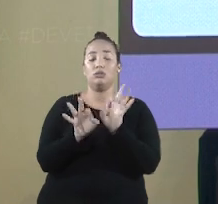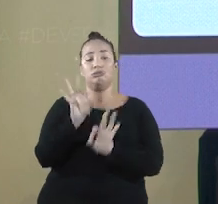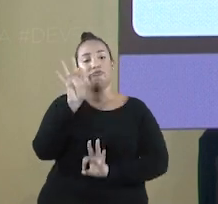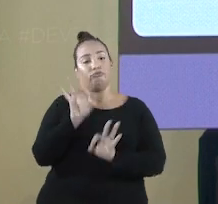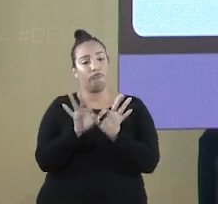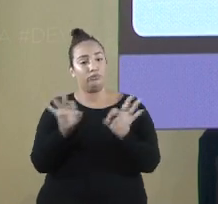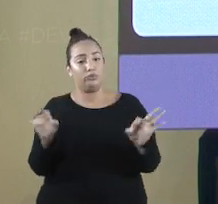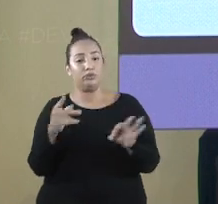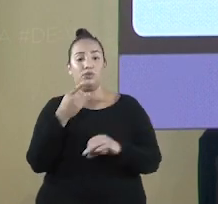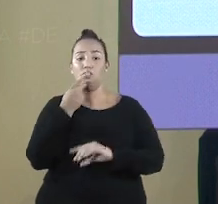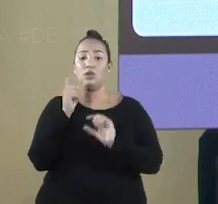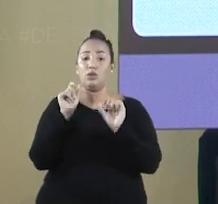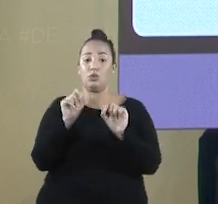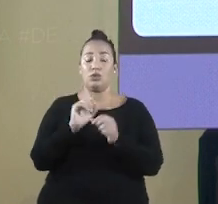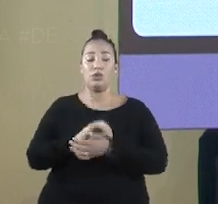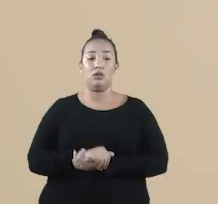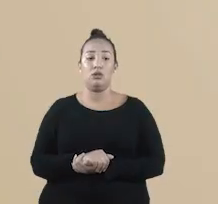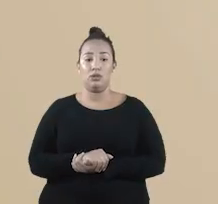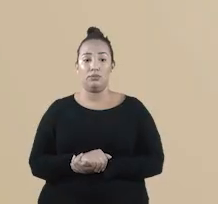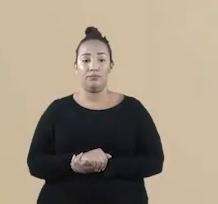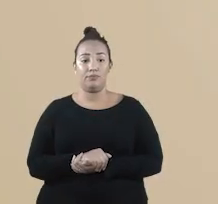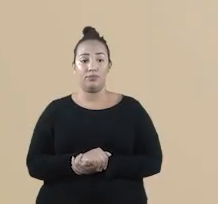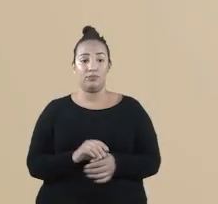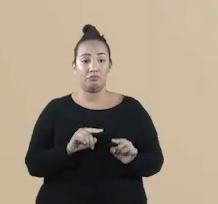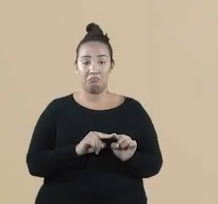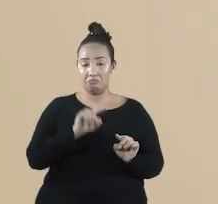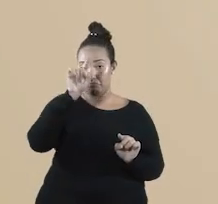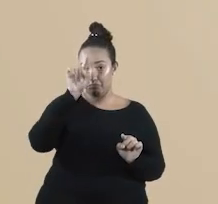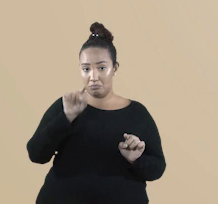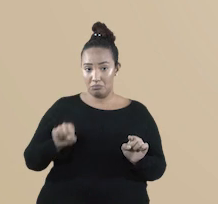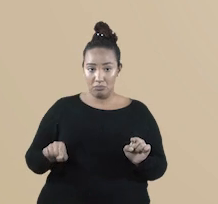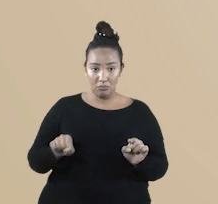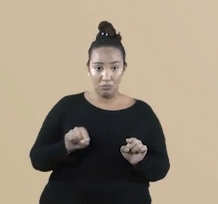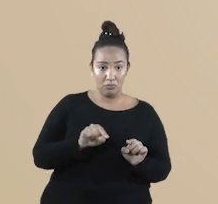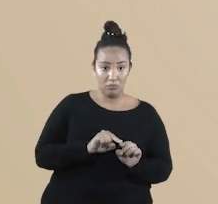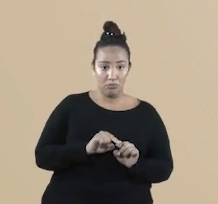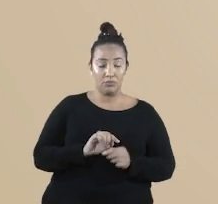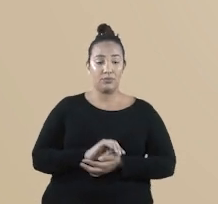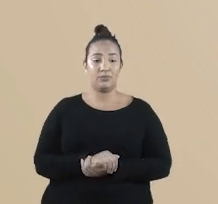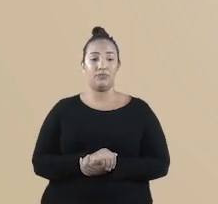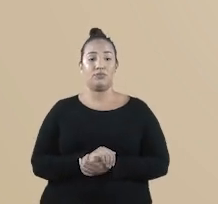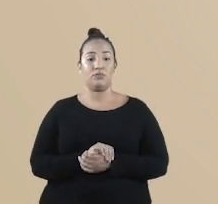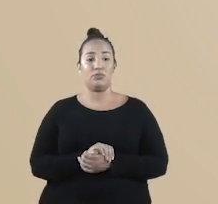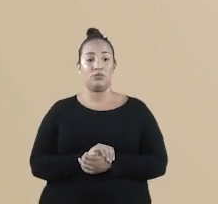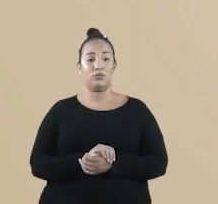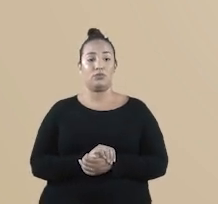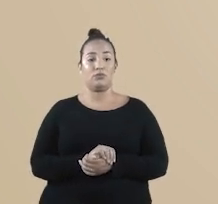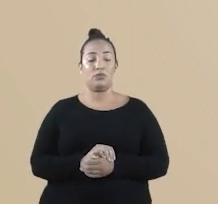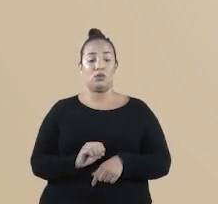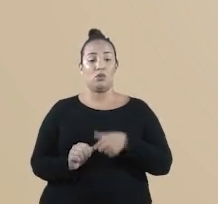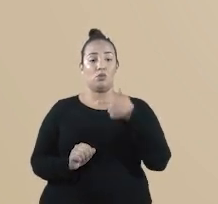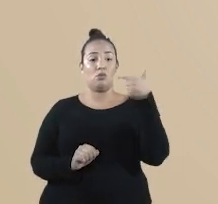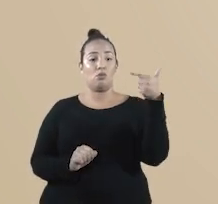as medidas, que diz que em qualquer triângulo retângulo, o quadrado da medida